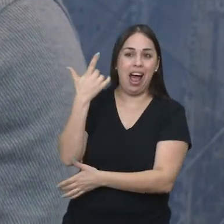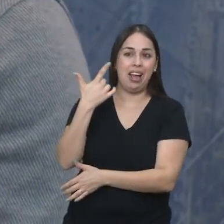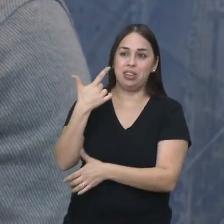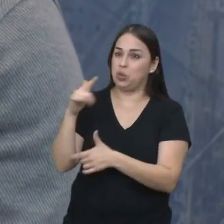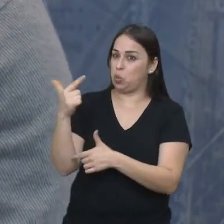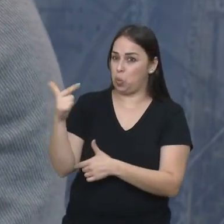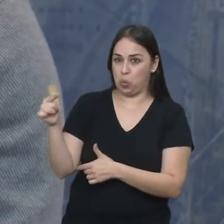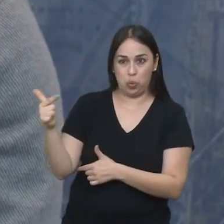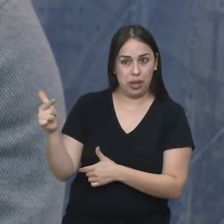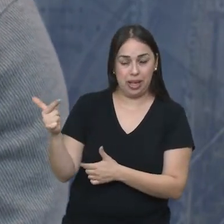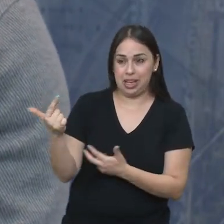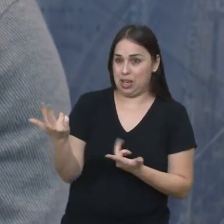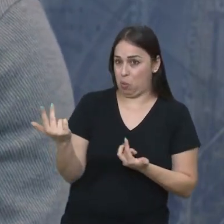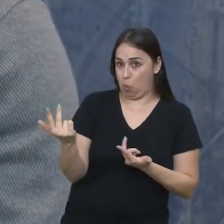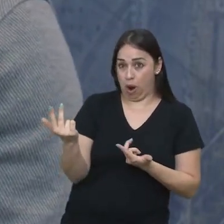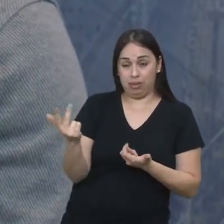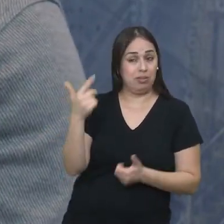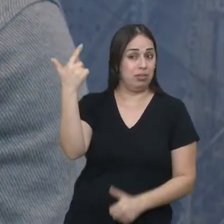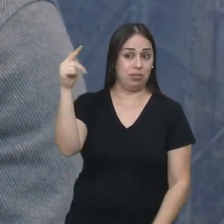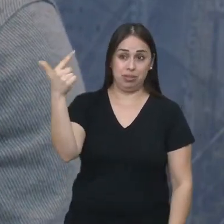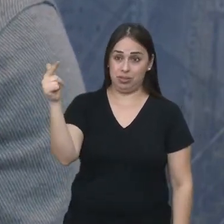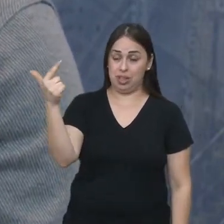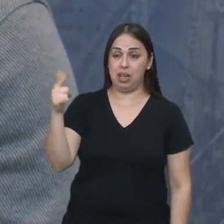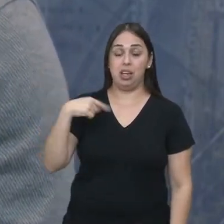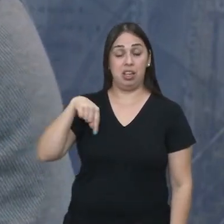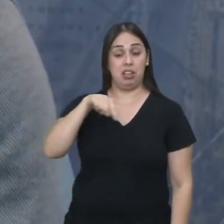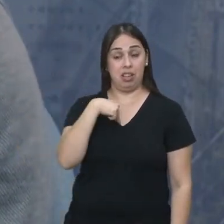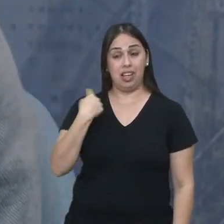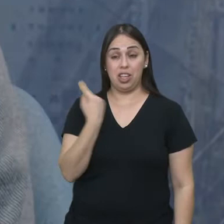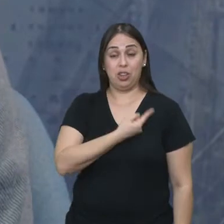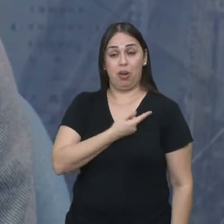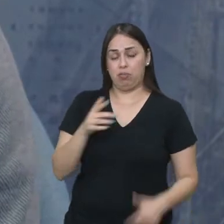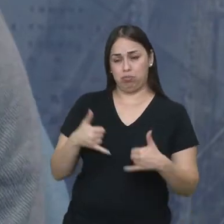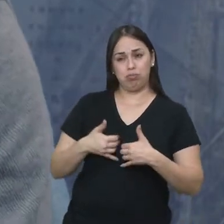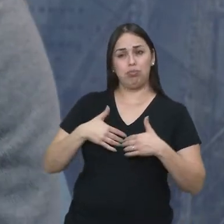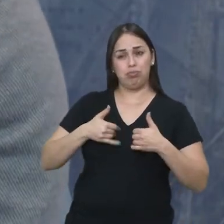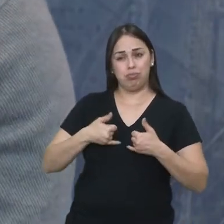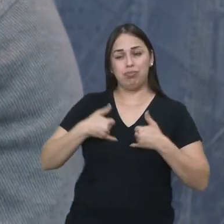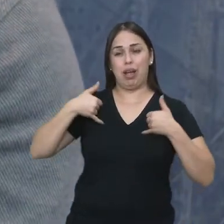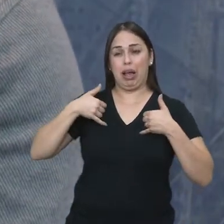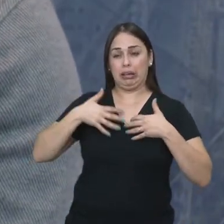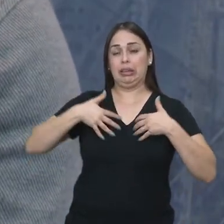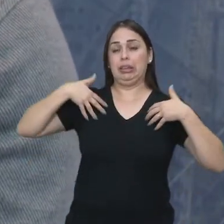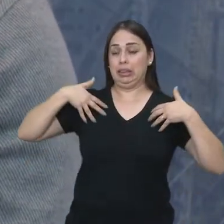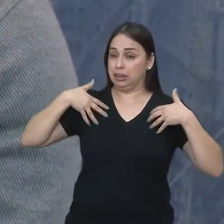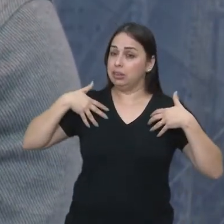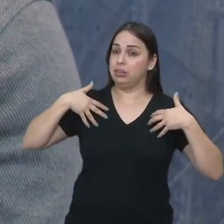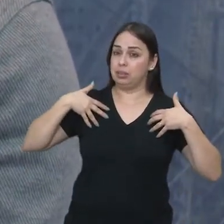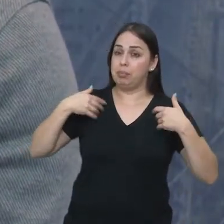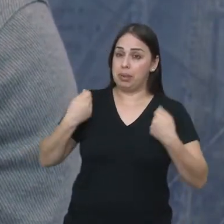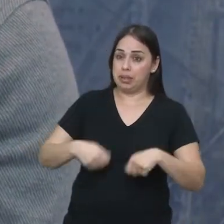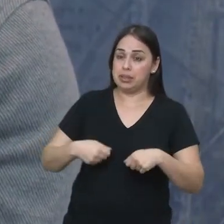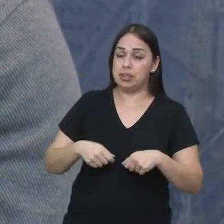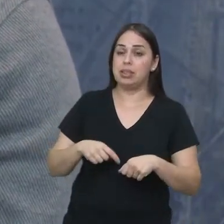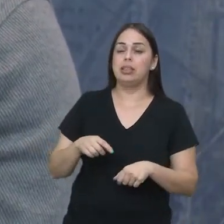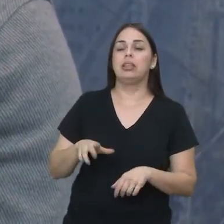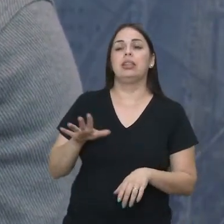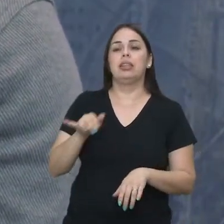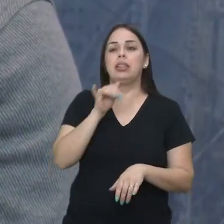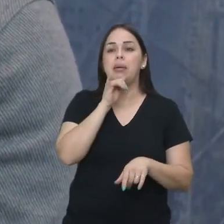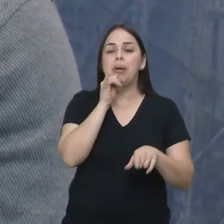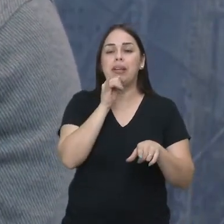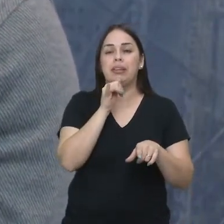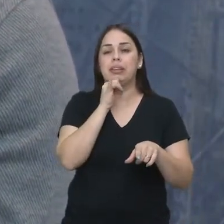o programa que a gente tem e do qual a gente tem que se orgulhar muito, né? Nas clínicas privadas